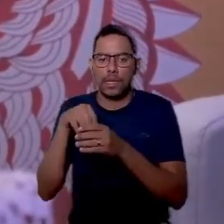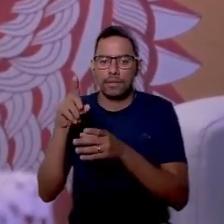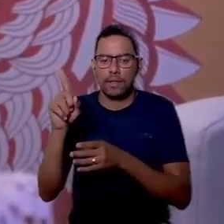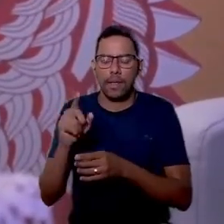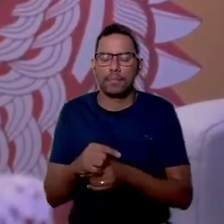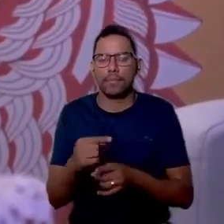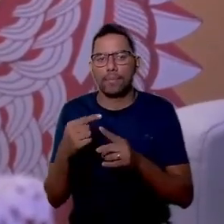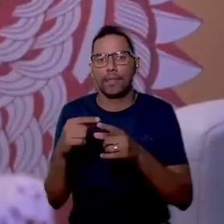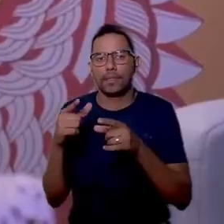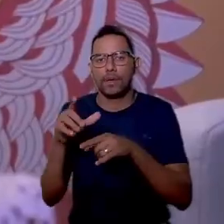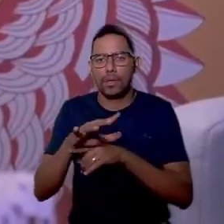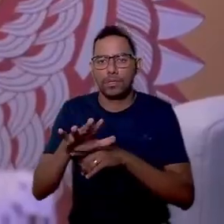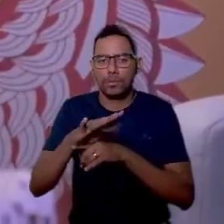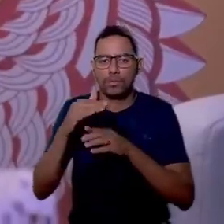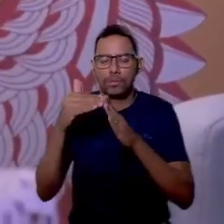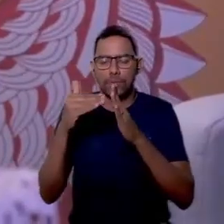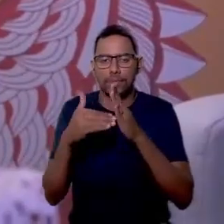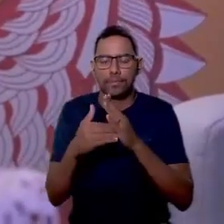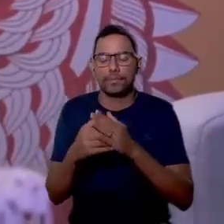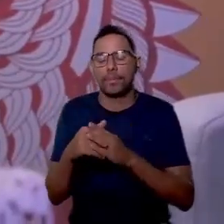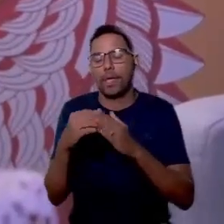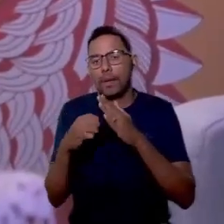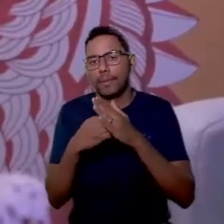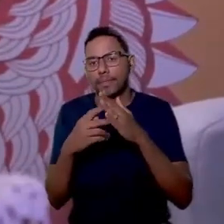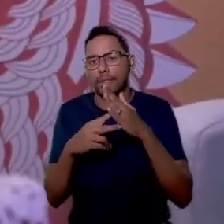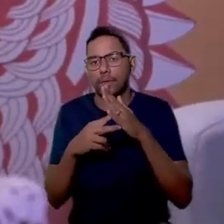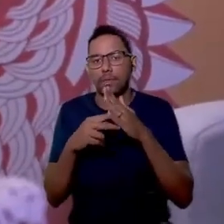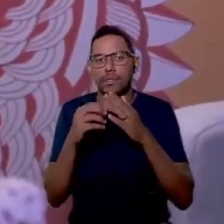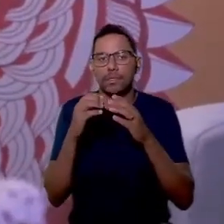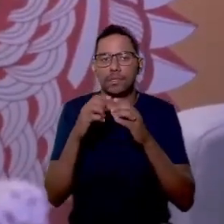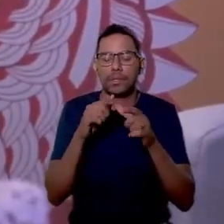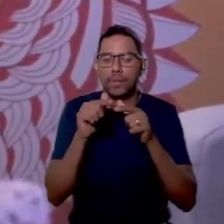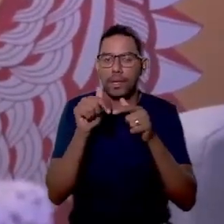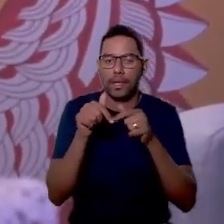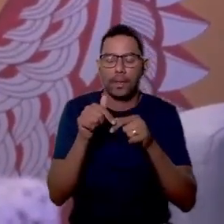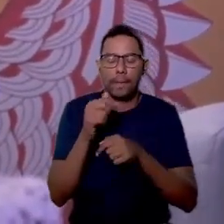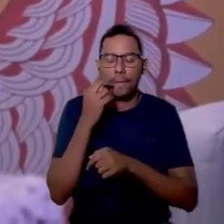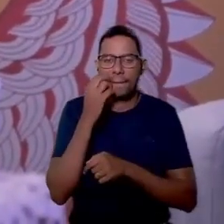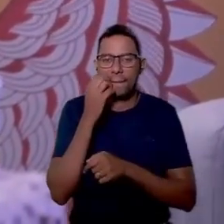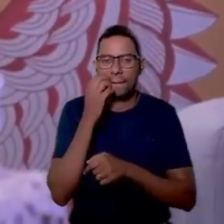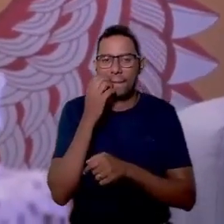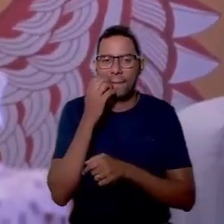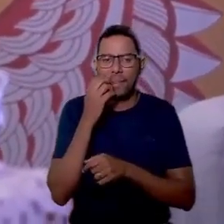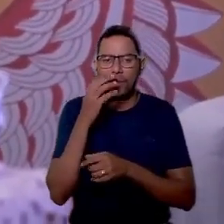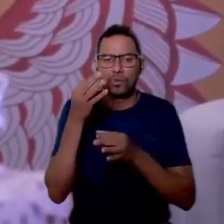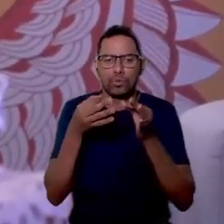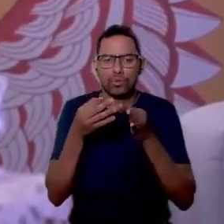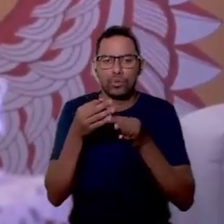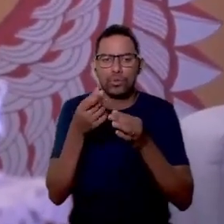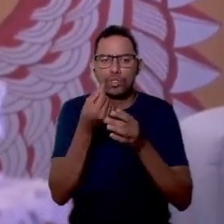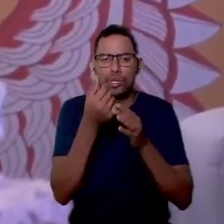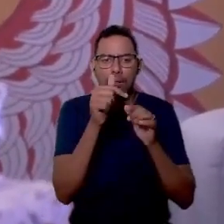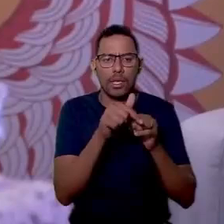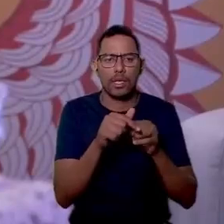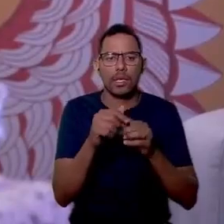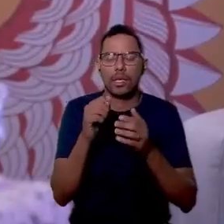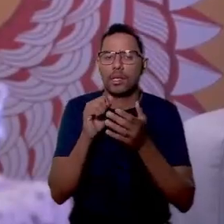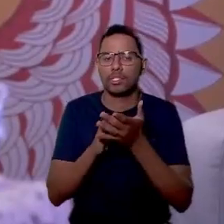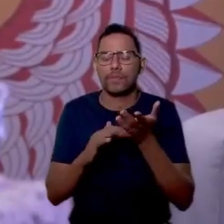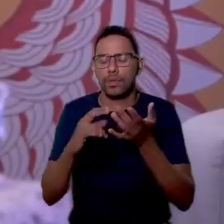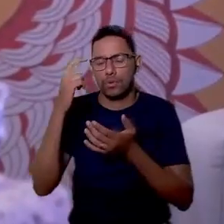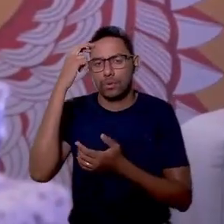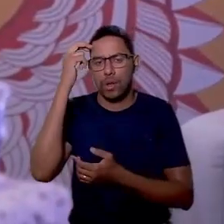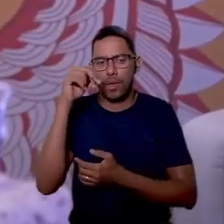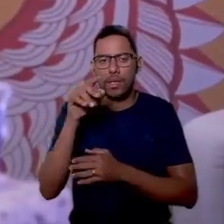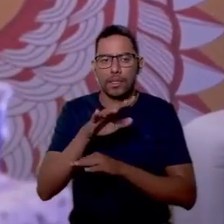atua na região toda. Mas uma empresa como a Kinross, que atua aqui, nada mais justo do que deixar esse dinheiro aqui, promovendo essas atividades culturais